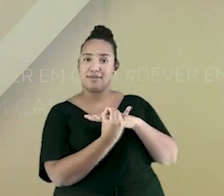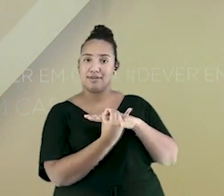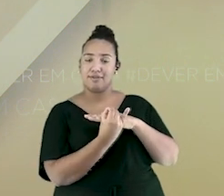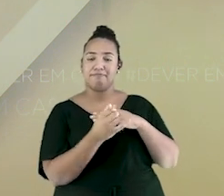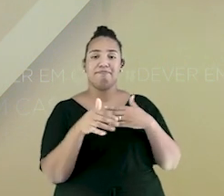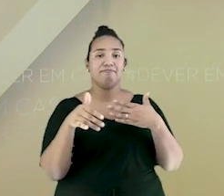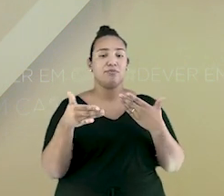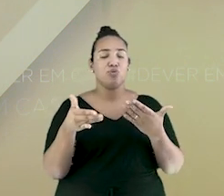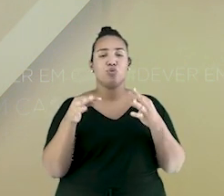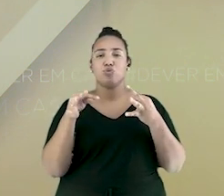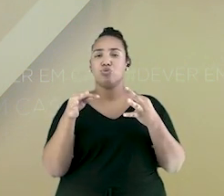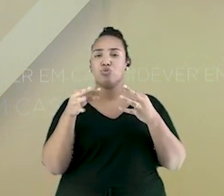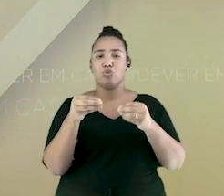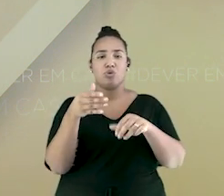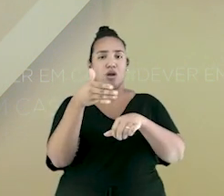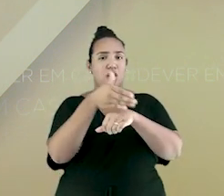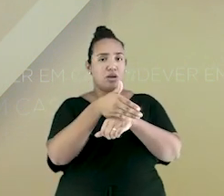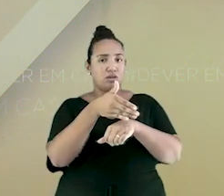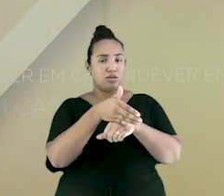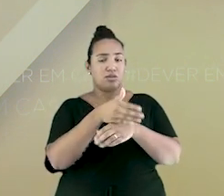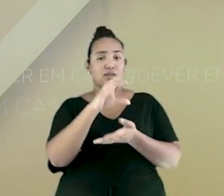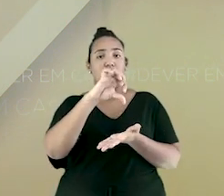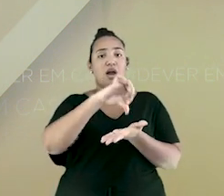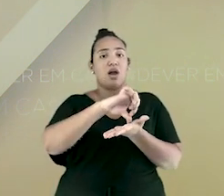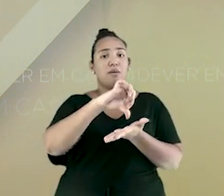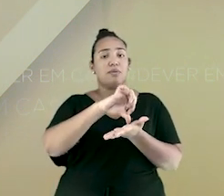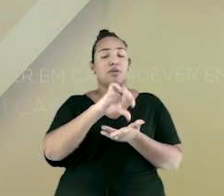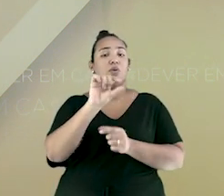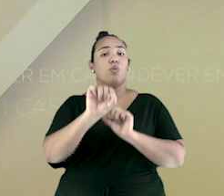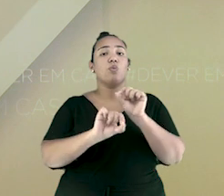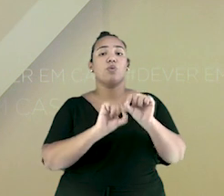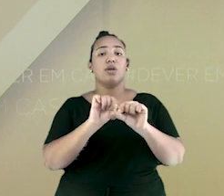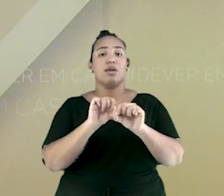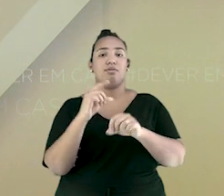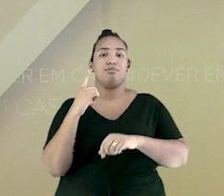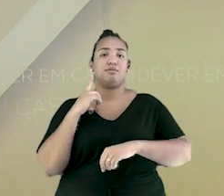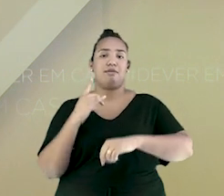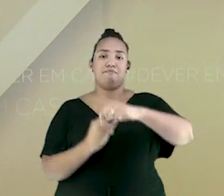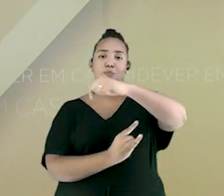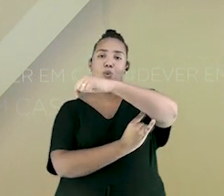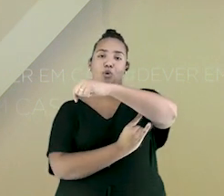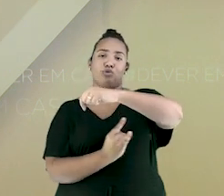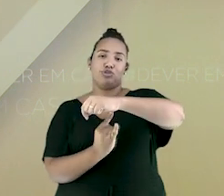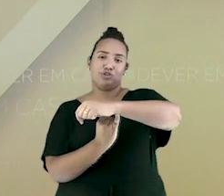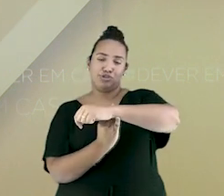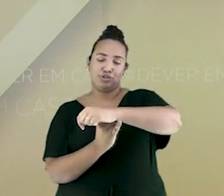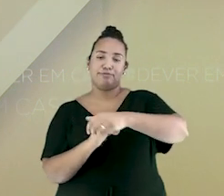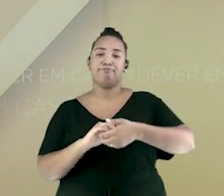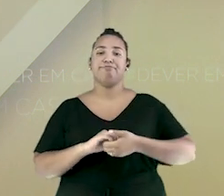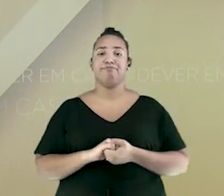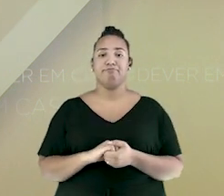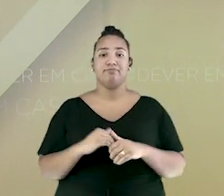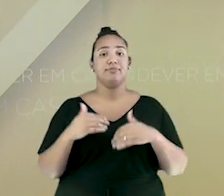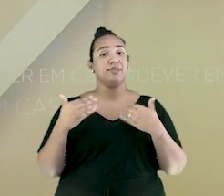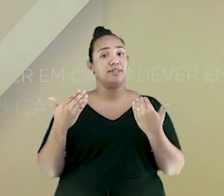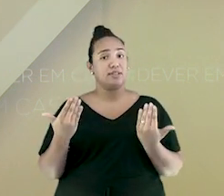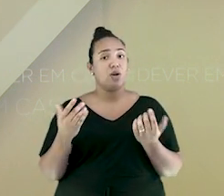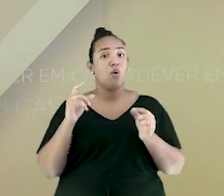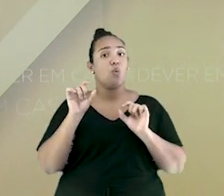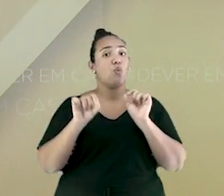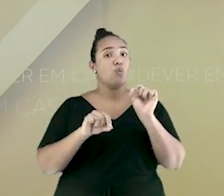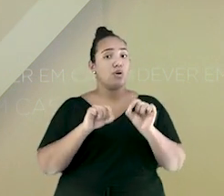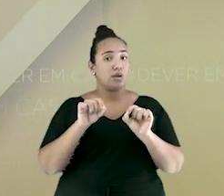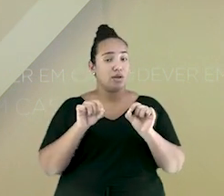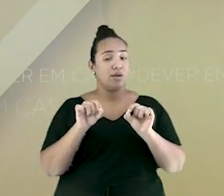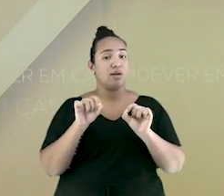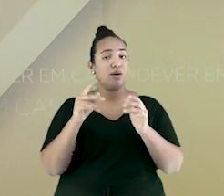repararam que todos os acessos para a capital são por meio de pontes? Observando essa condição, podemos